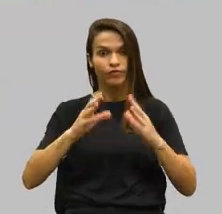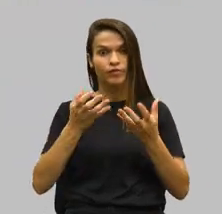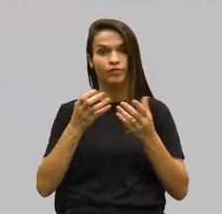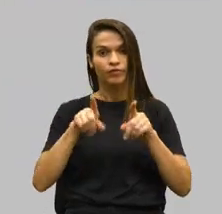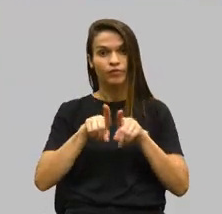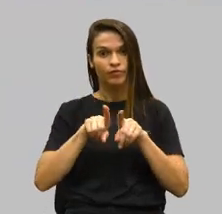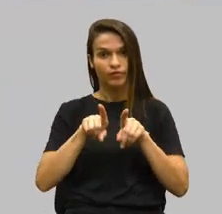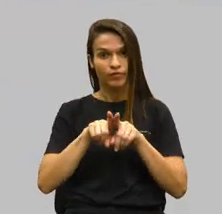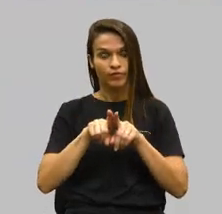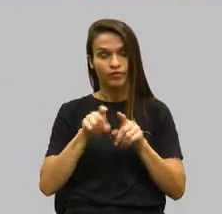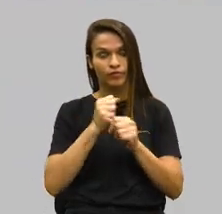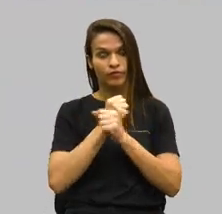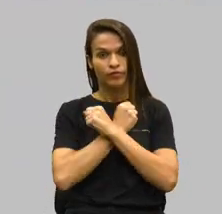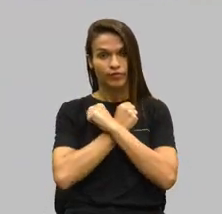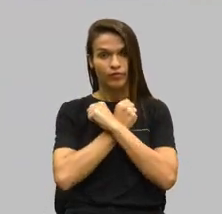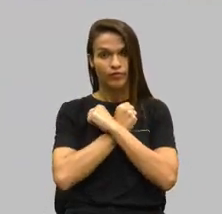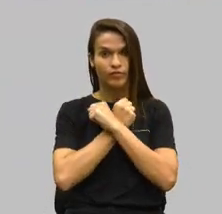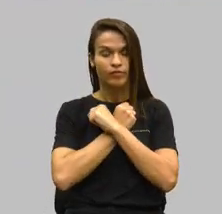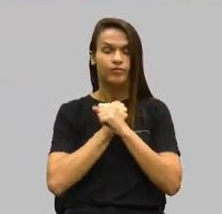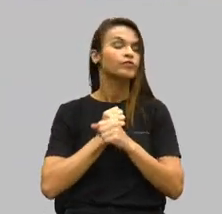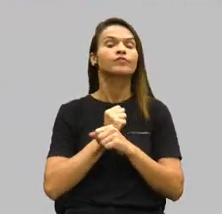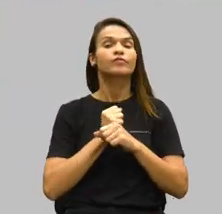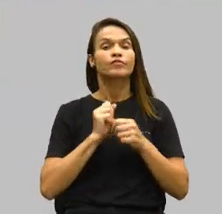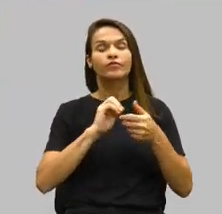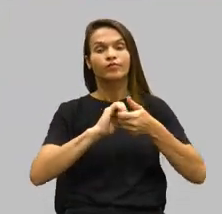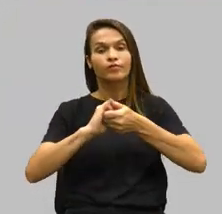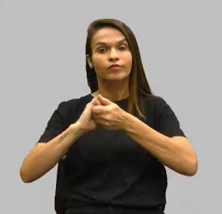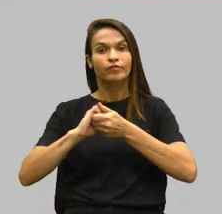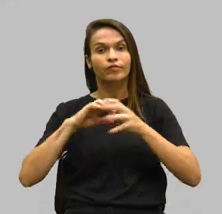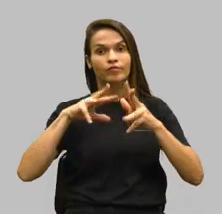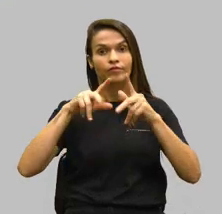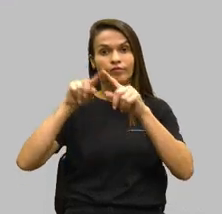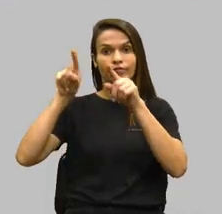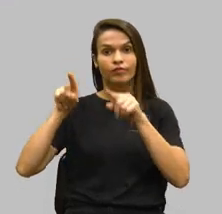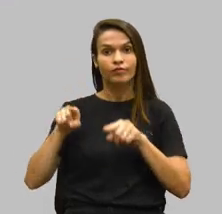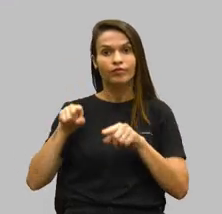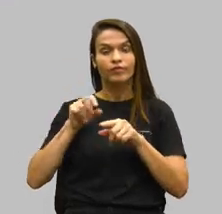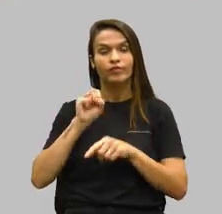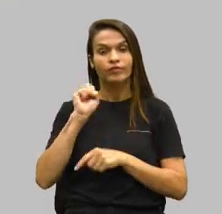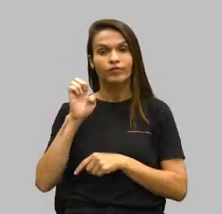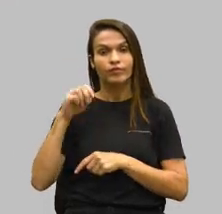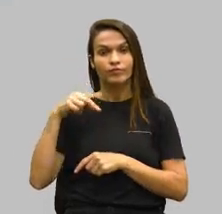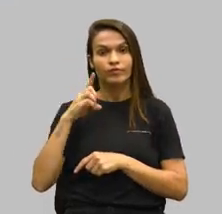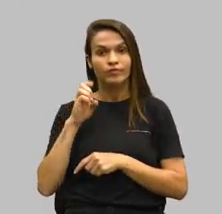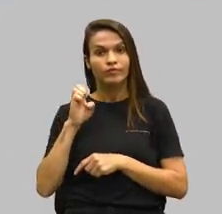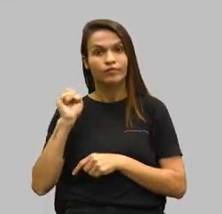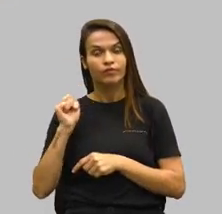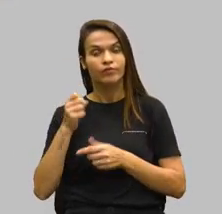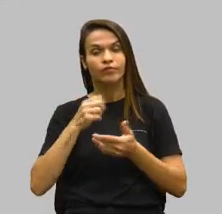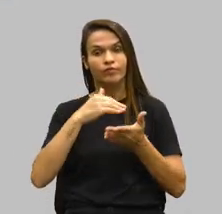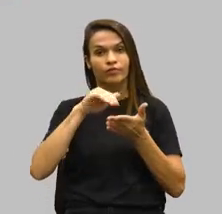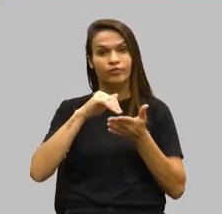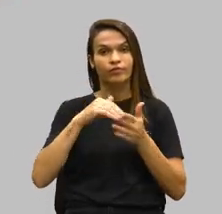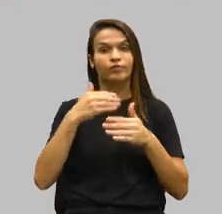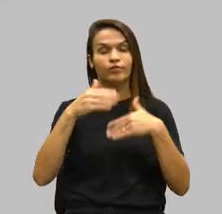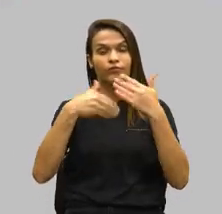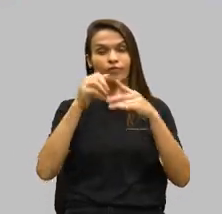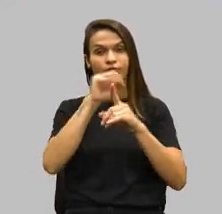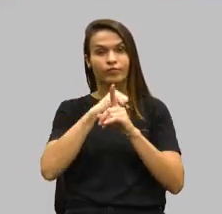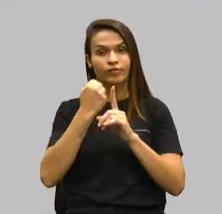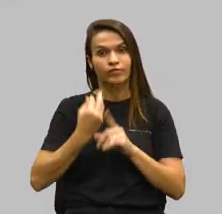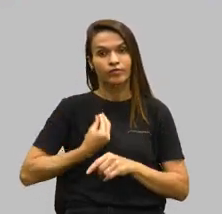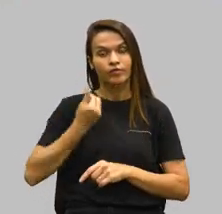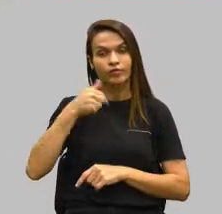deixar aqui um abraço e cumprimentar todos os servidores da cedes da Secretária de estado de Desenvolvimento Social que se fazem aqui